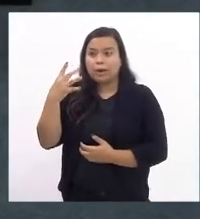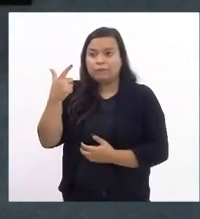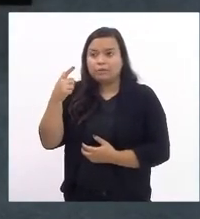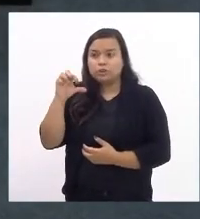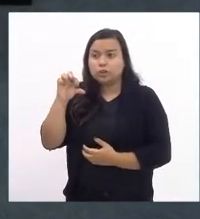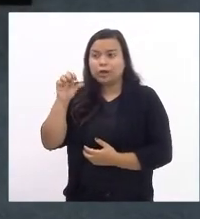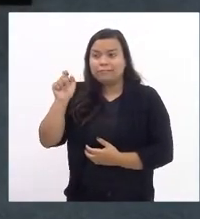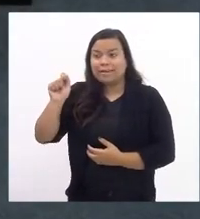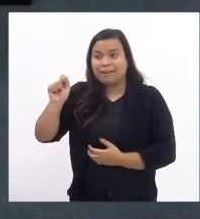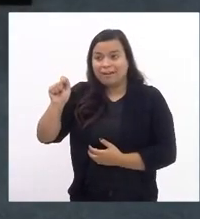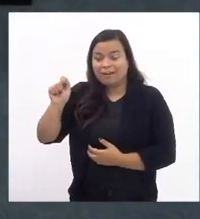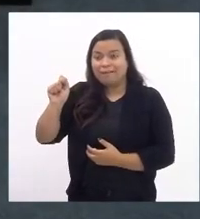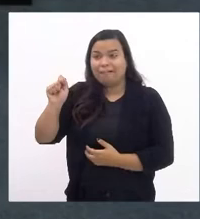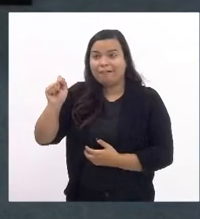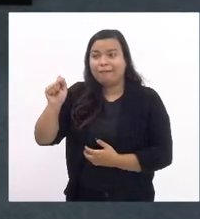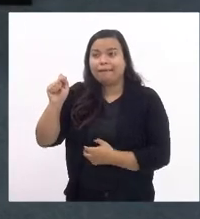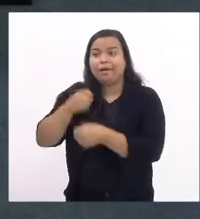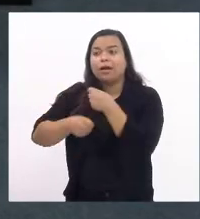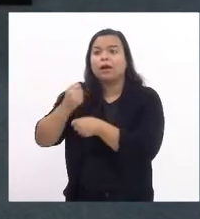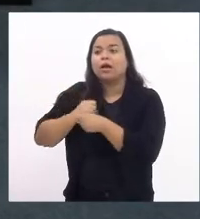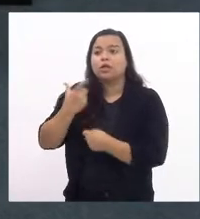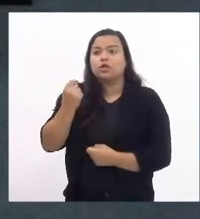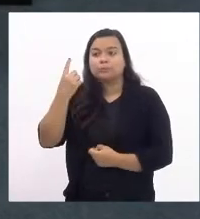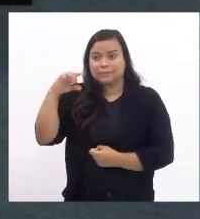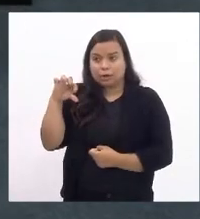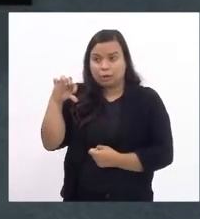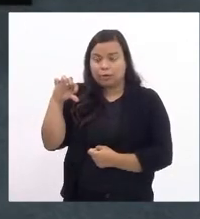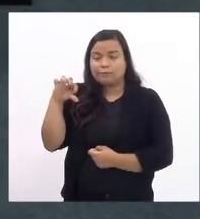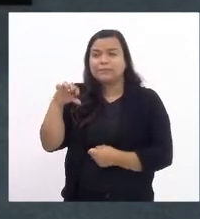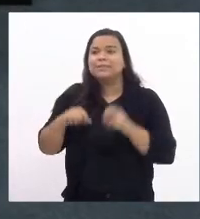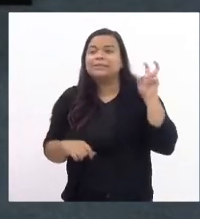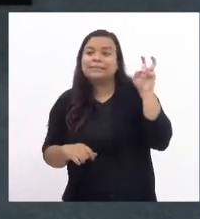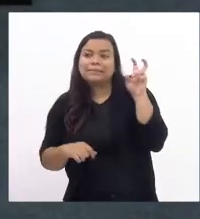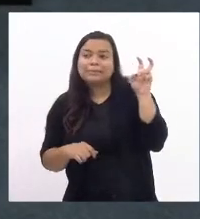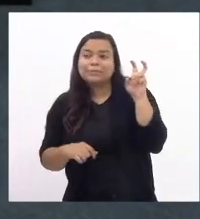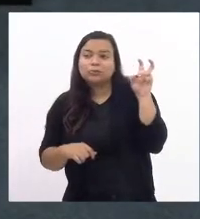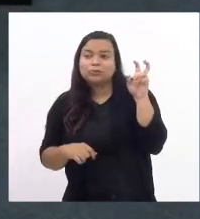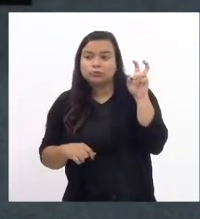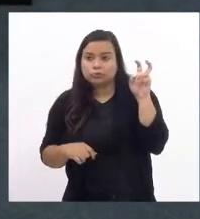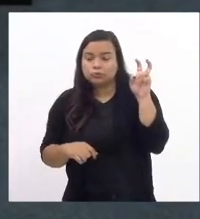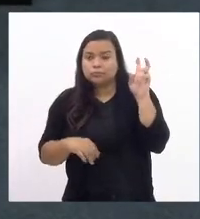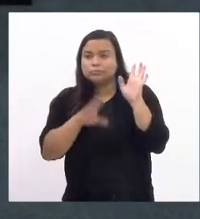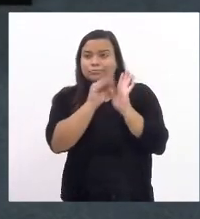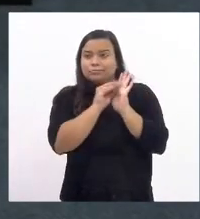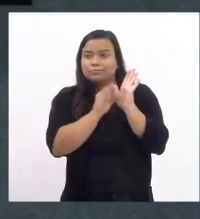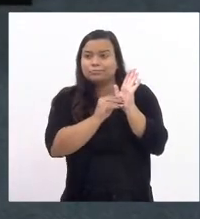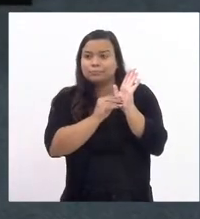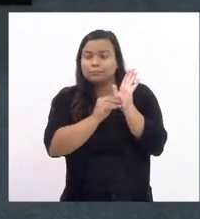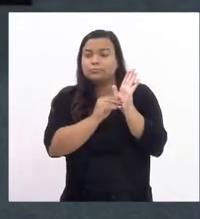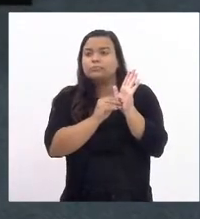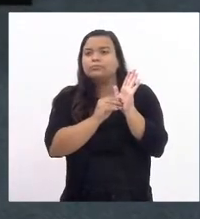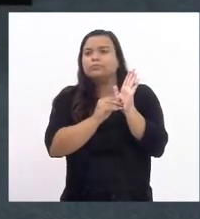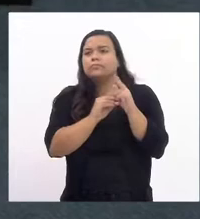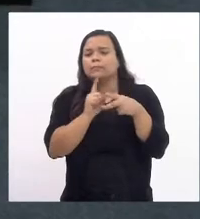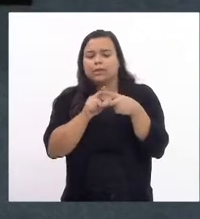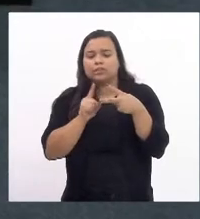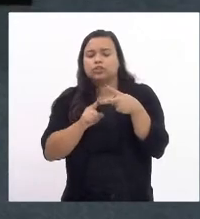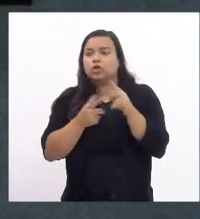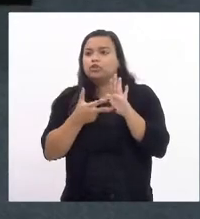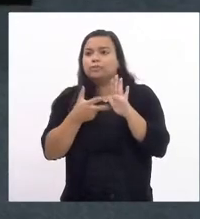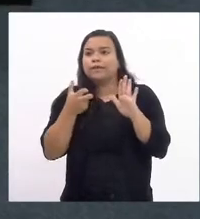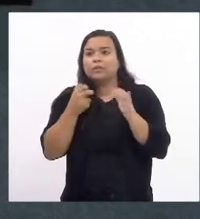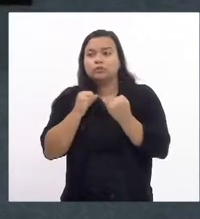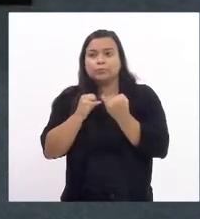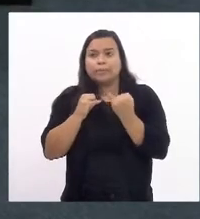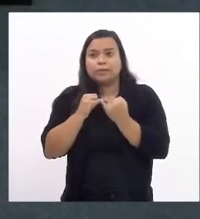1429-A de 2019, o quinto da pauta são dois vetos